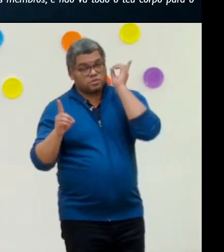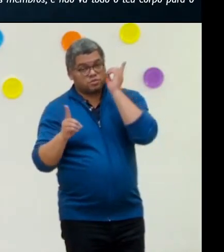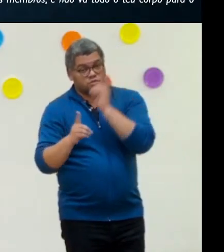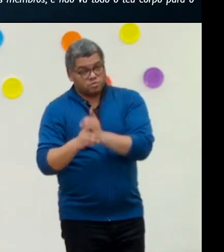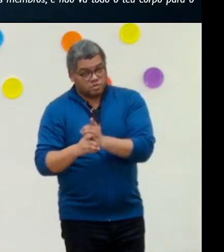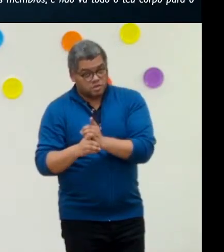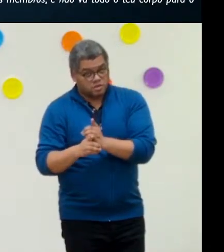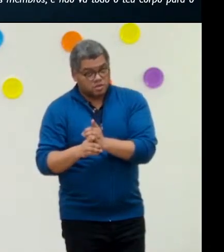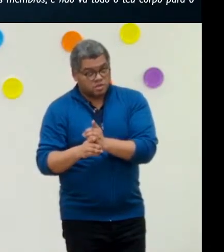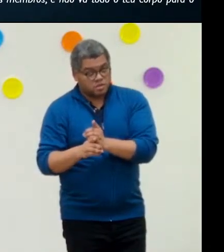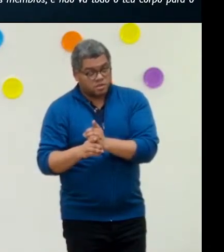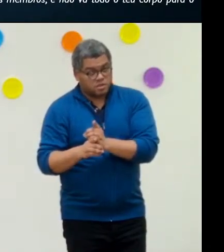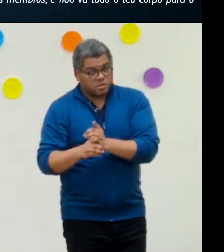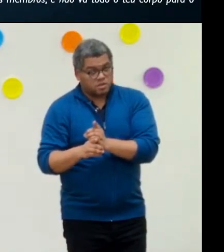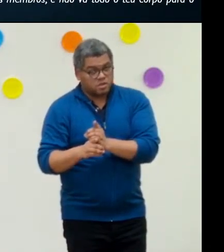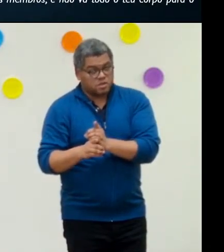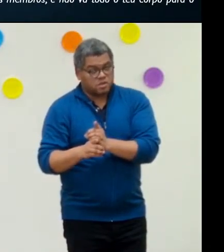adulterou?